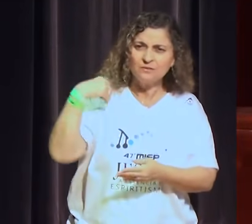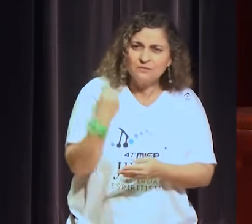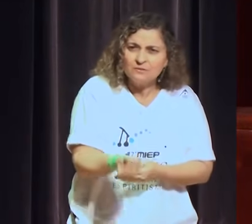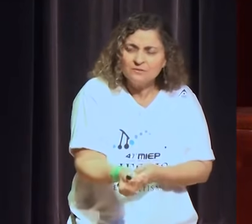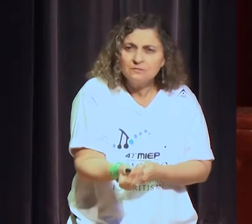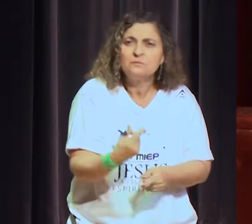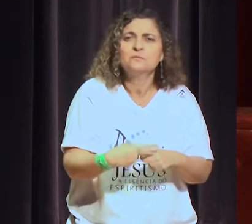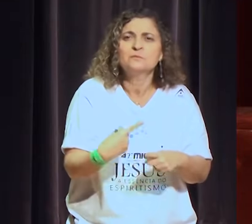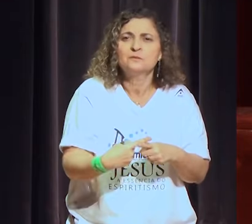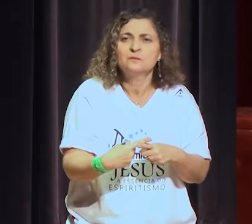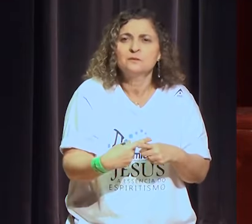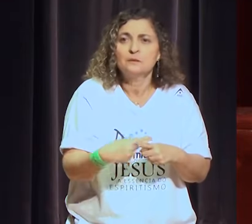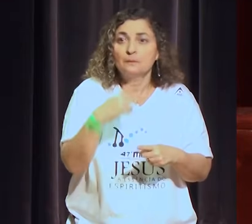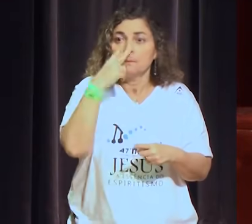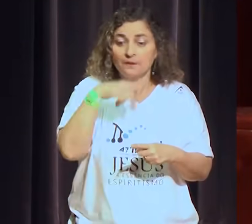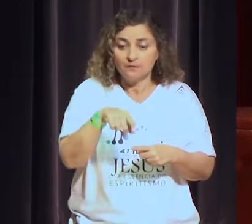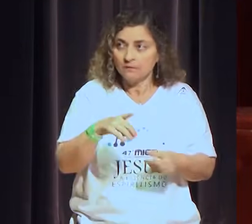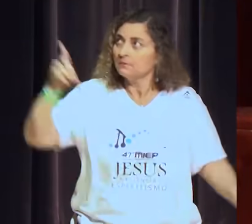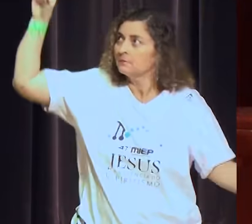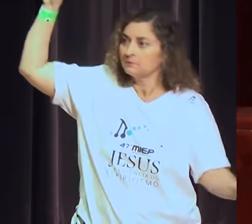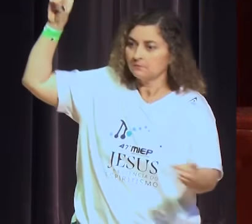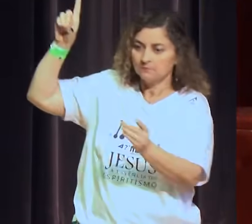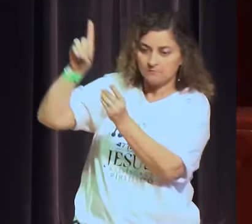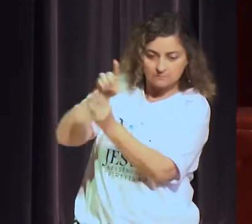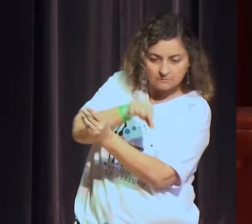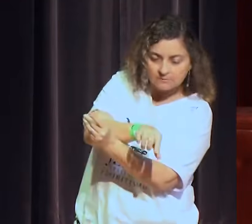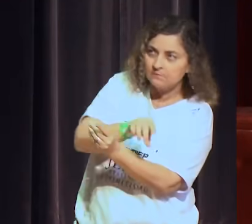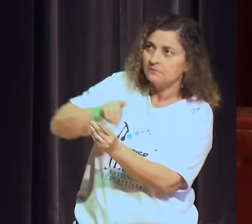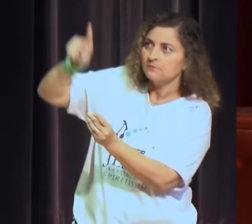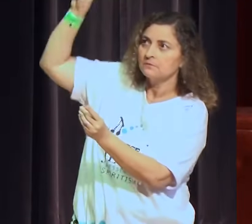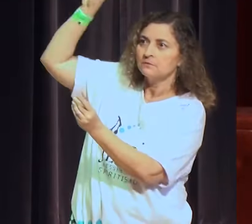Nós divinizamos uma partícula.